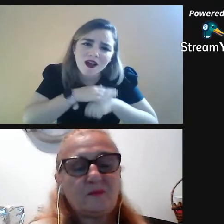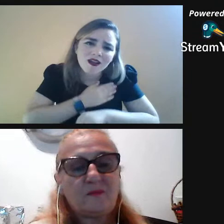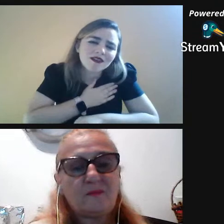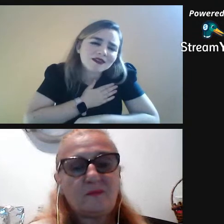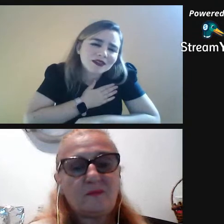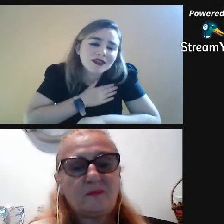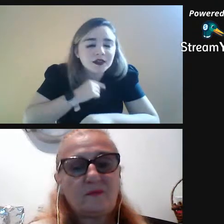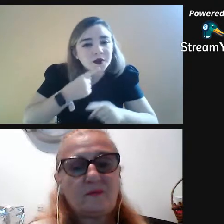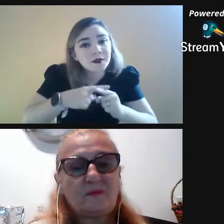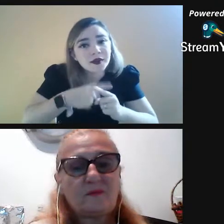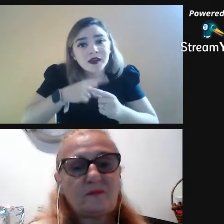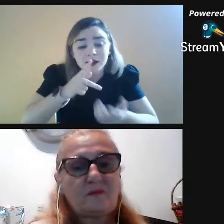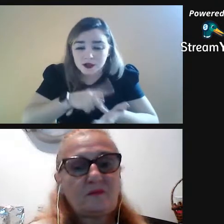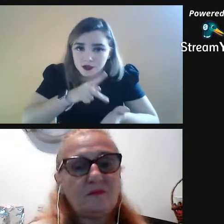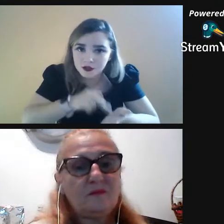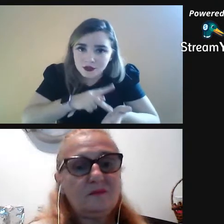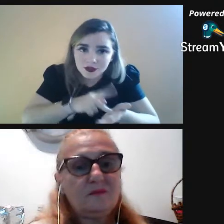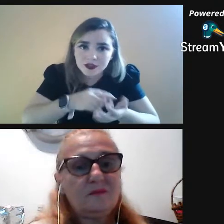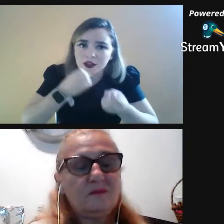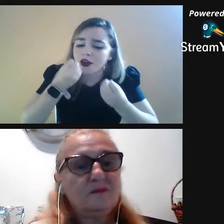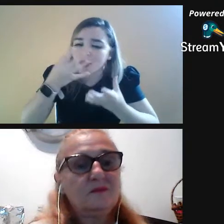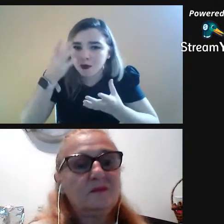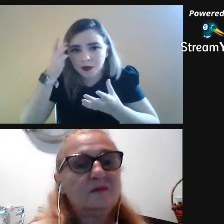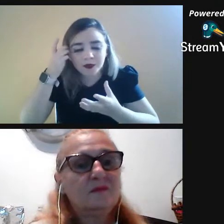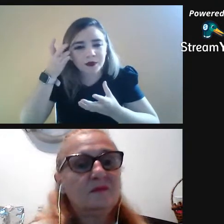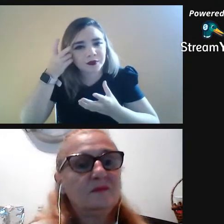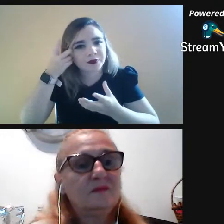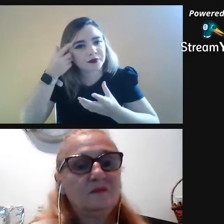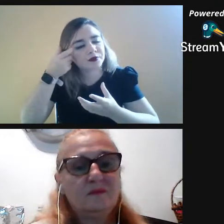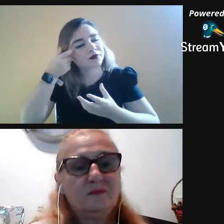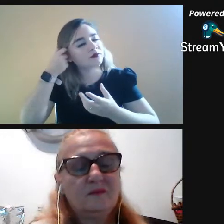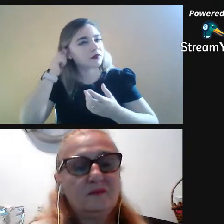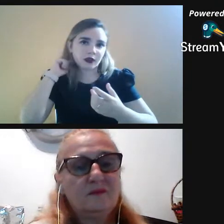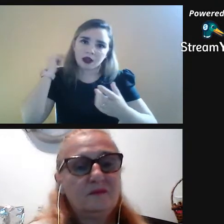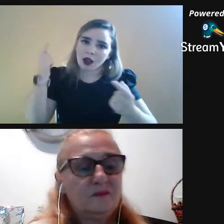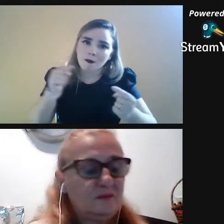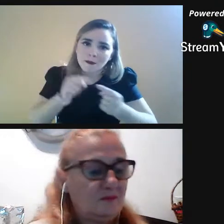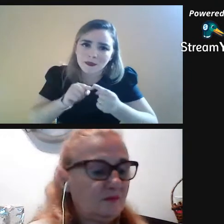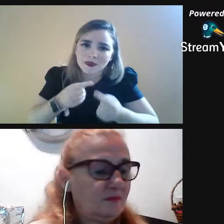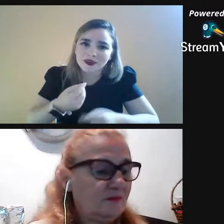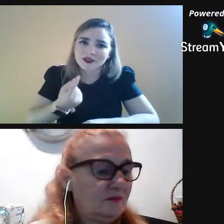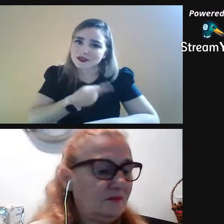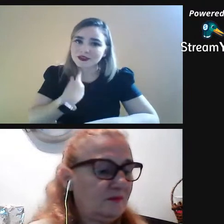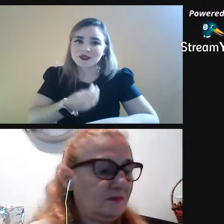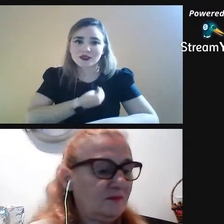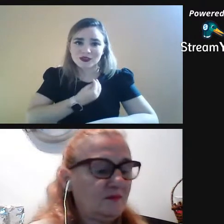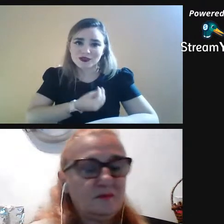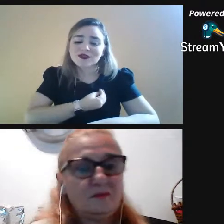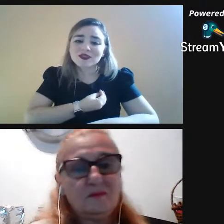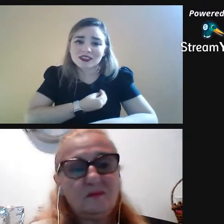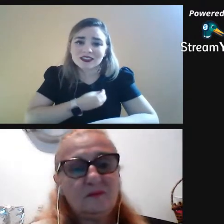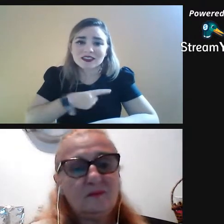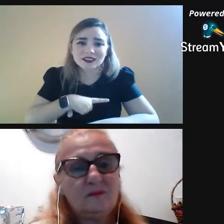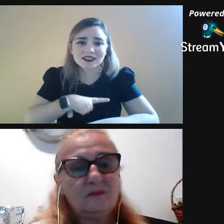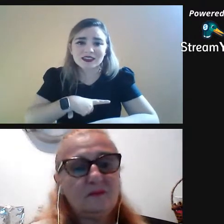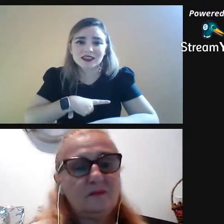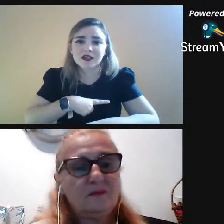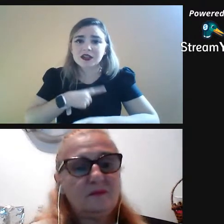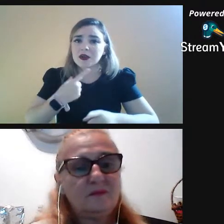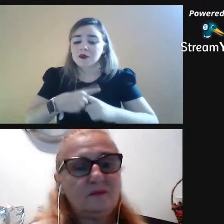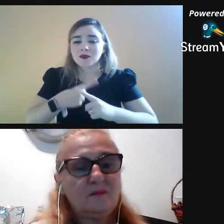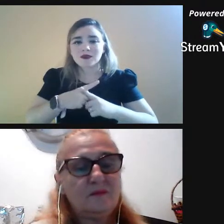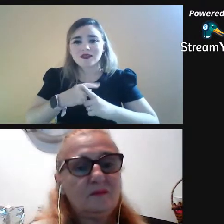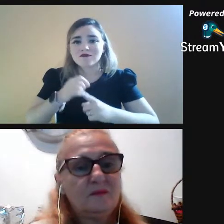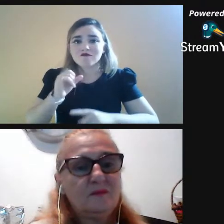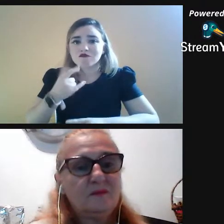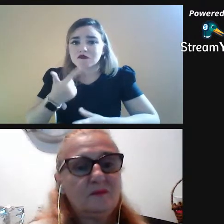temas que realmente fazem sentido. A gente quer um aprendizado significativo. Senão, não tem sentido nenhum,